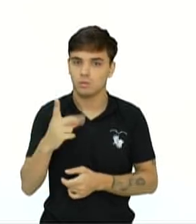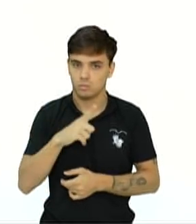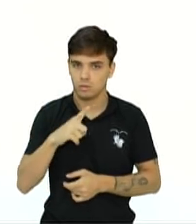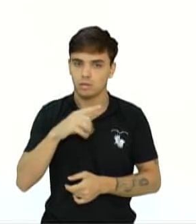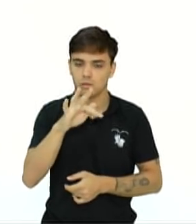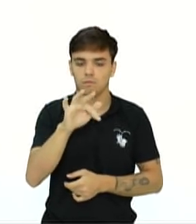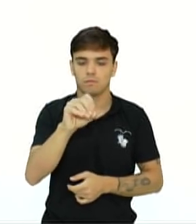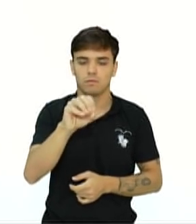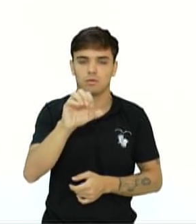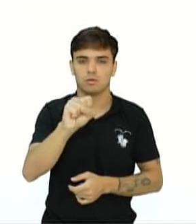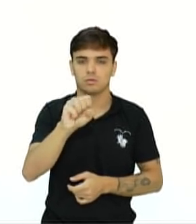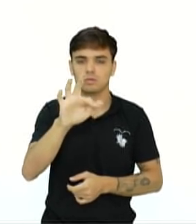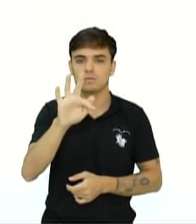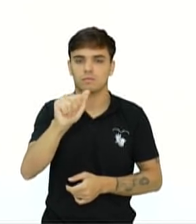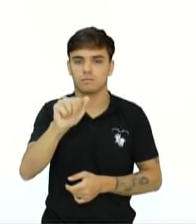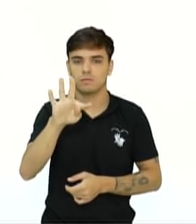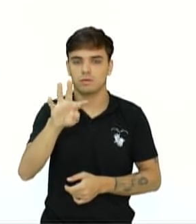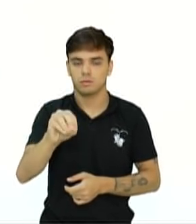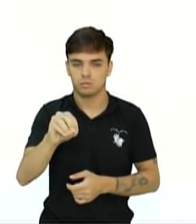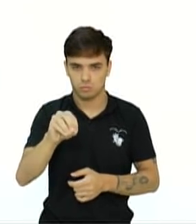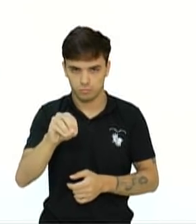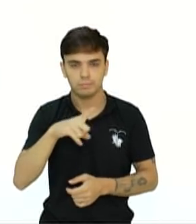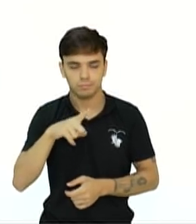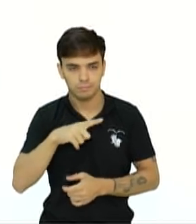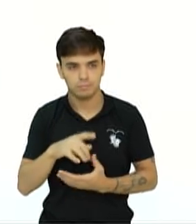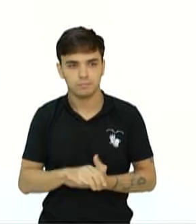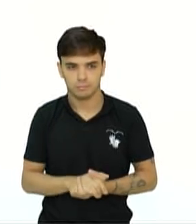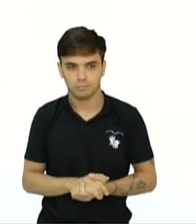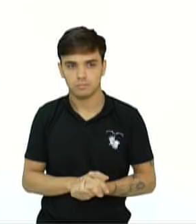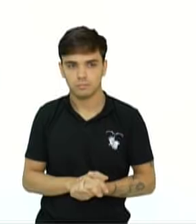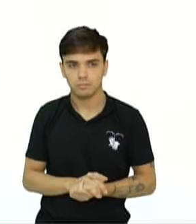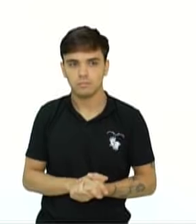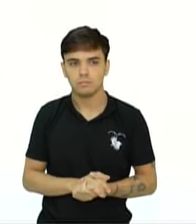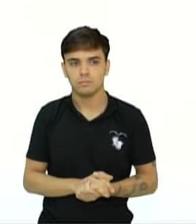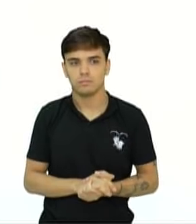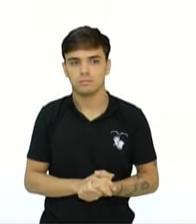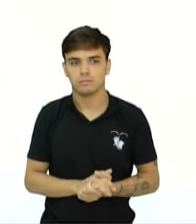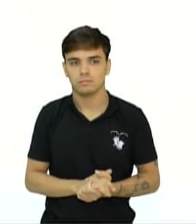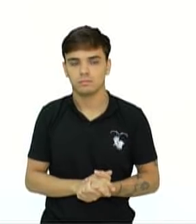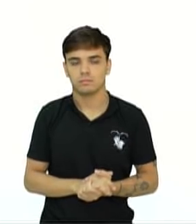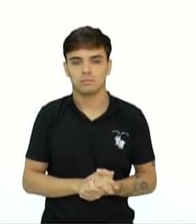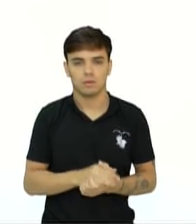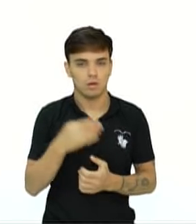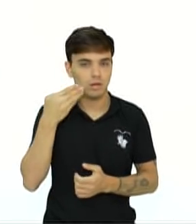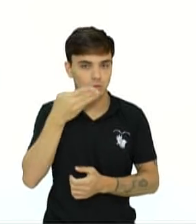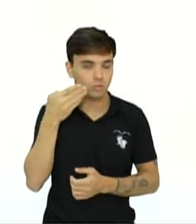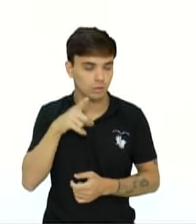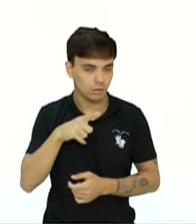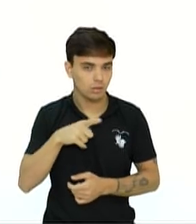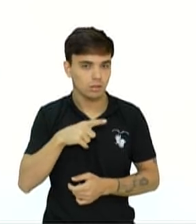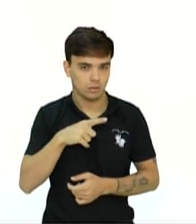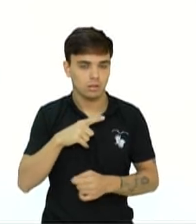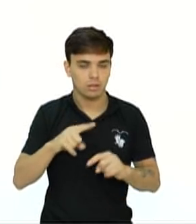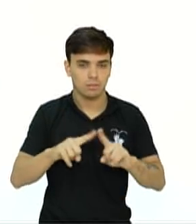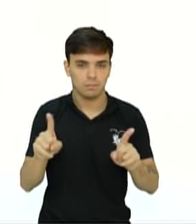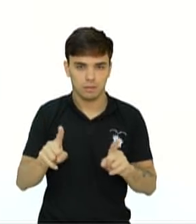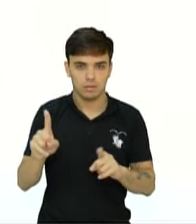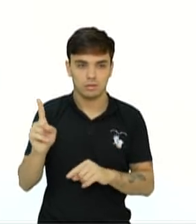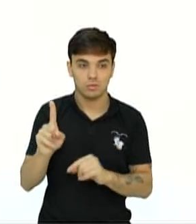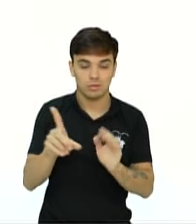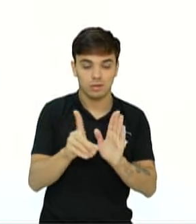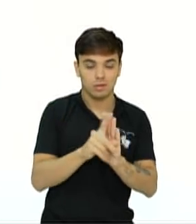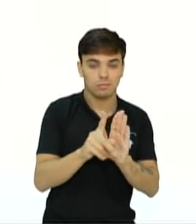igualzinho. O que vai diferenciar? O DNA tem um açúcar e o RNA também, só que o açúcar no DNA é a